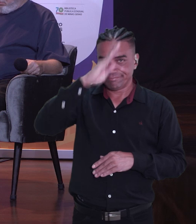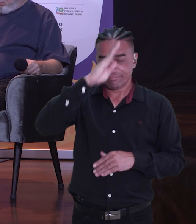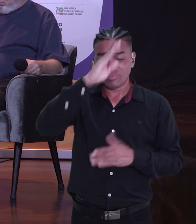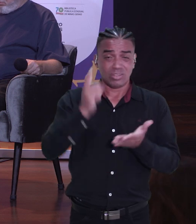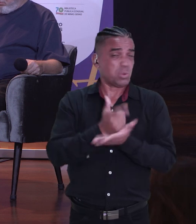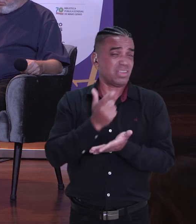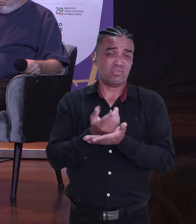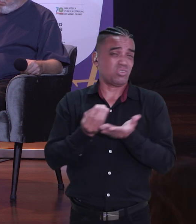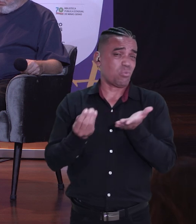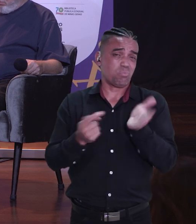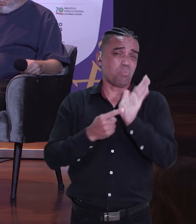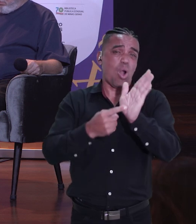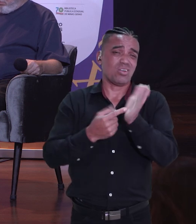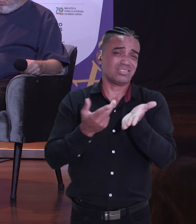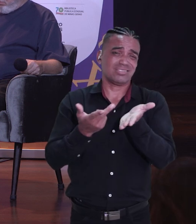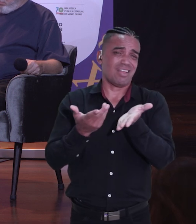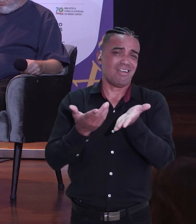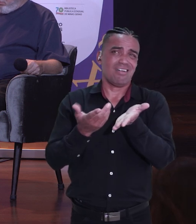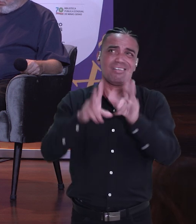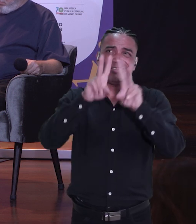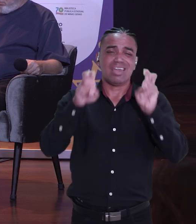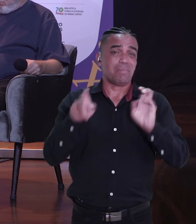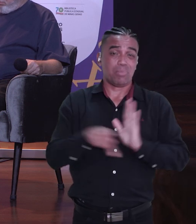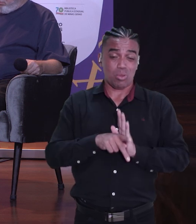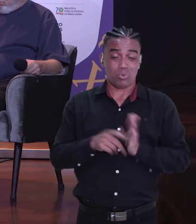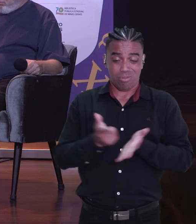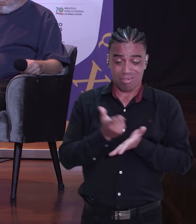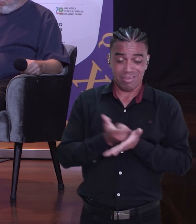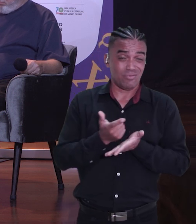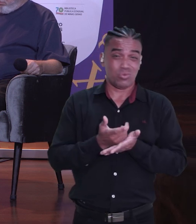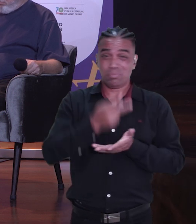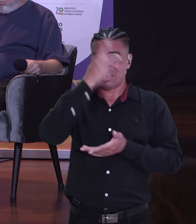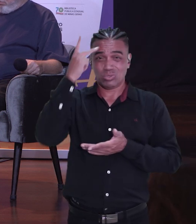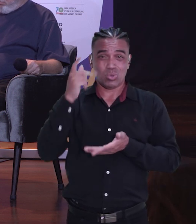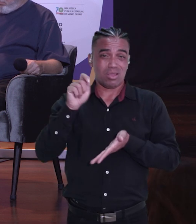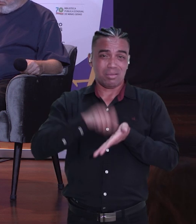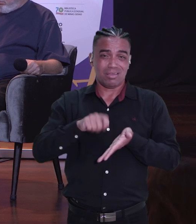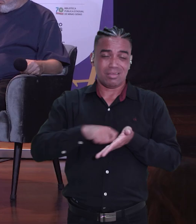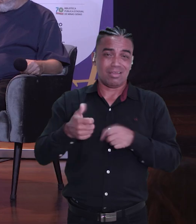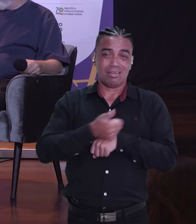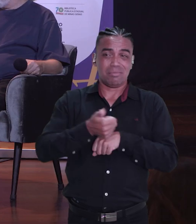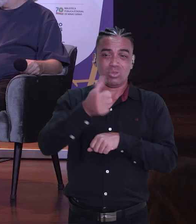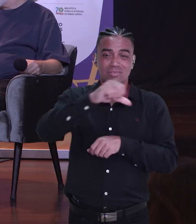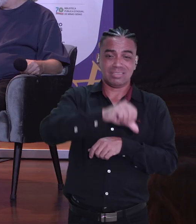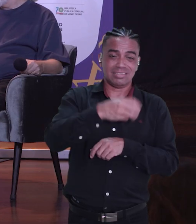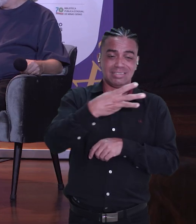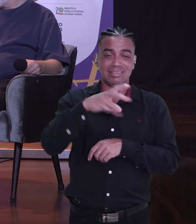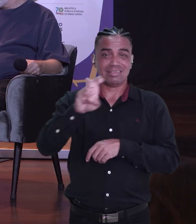nem toca nesse assunto, evidentemente, porque não compete ao autor de um livro como esse. Por exemplo, esse livro se